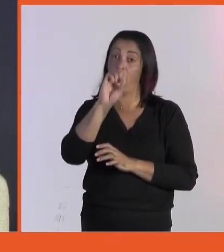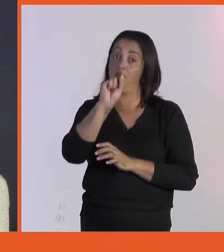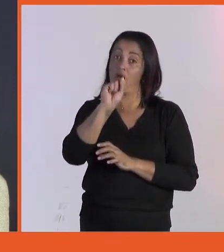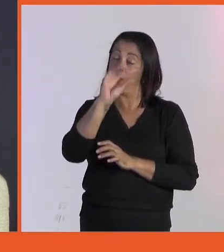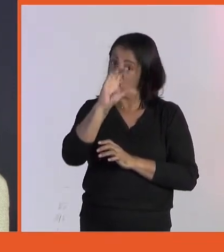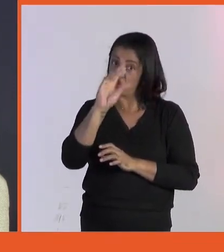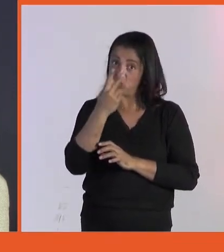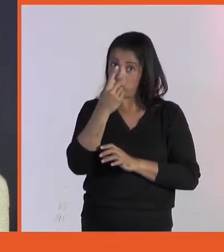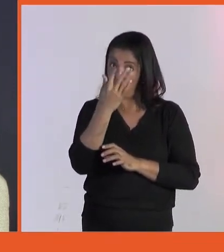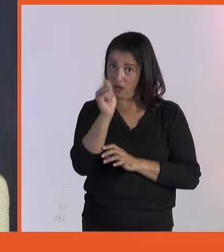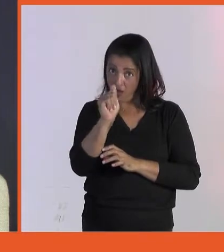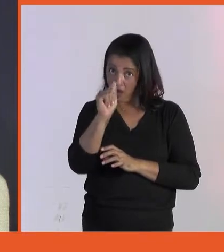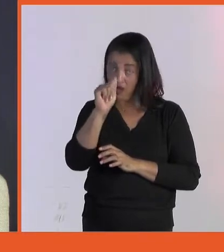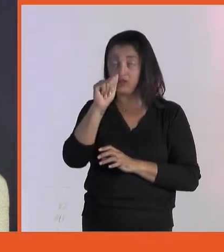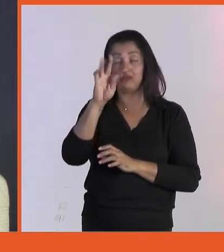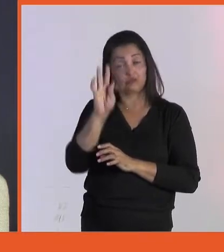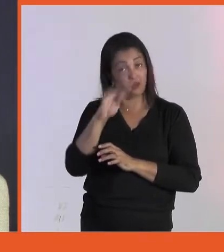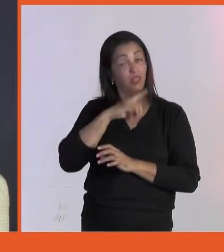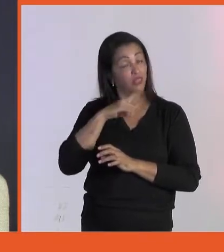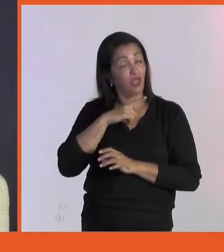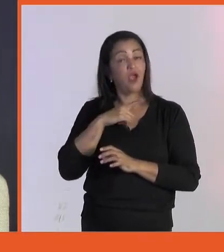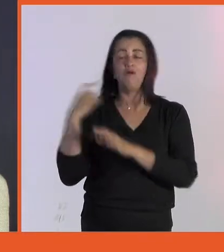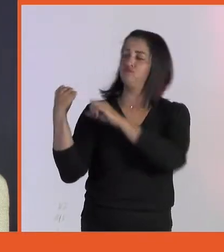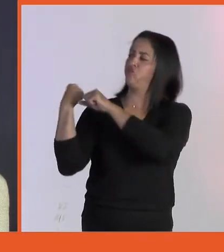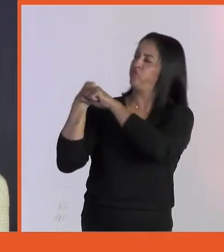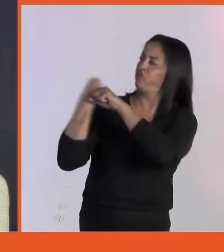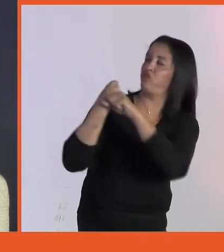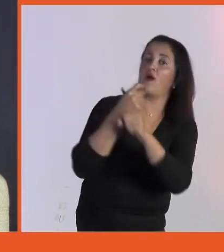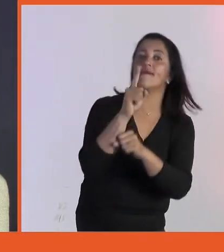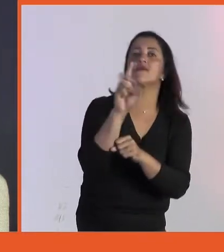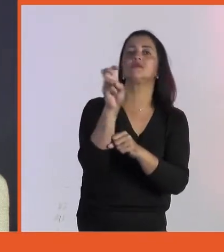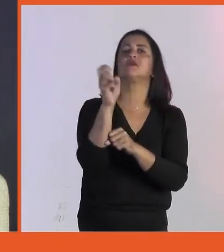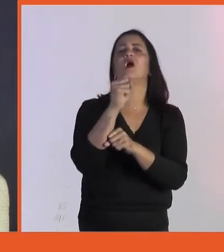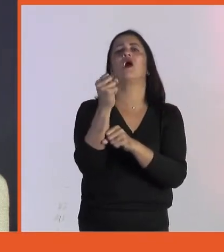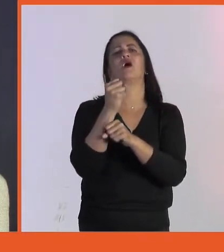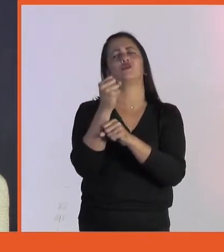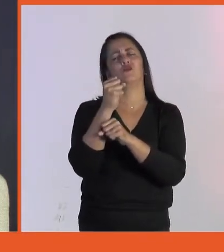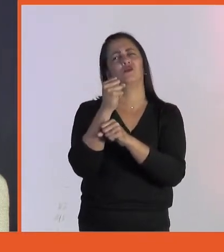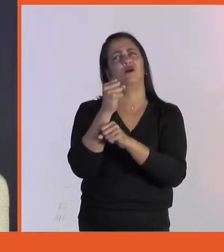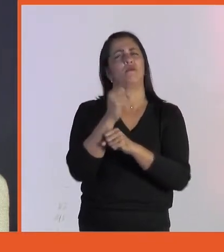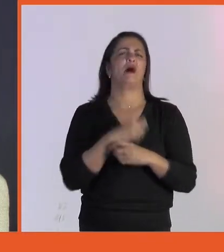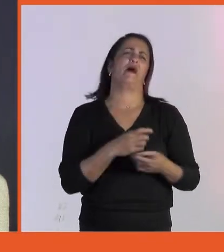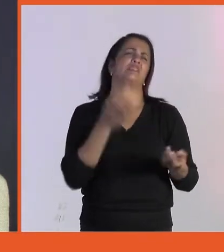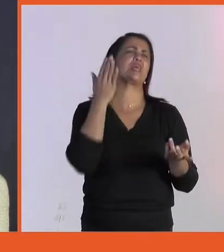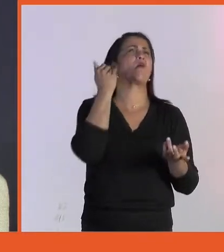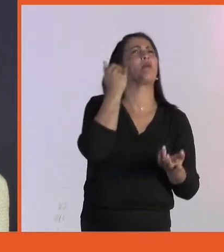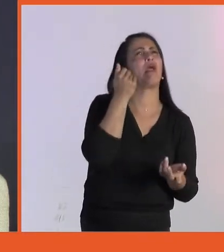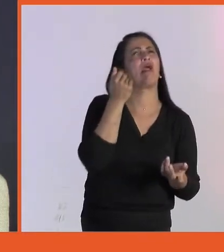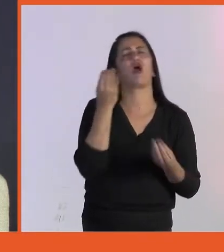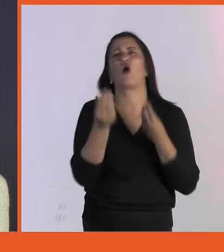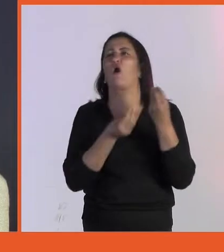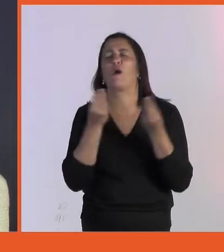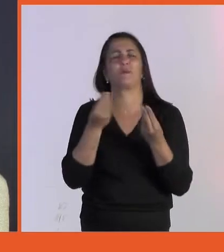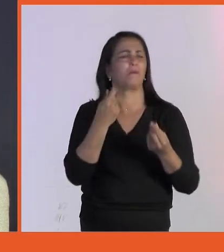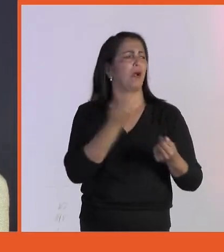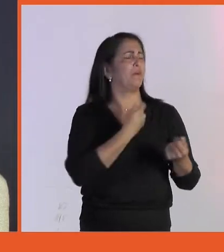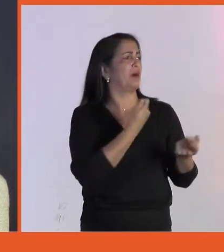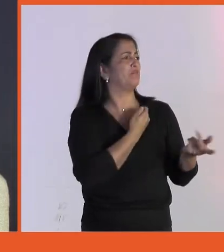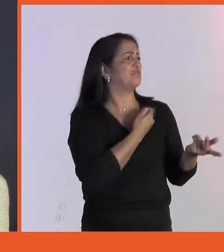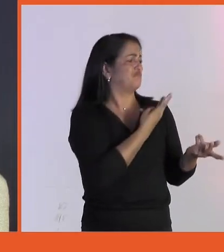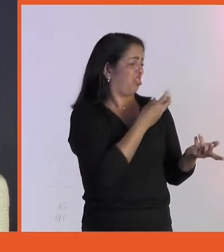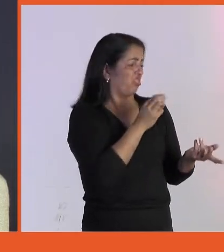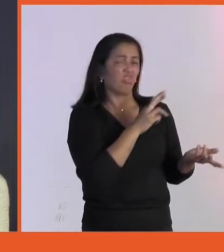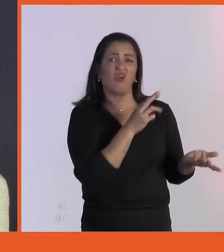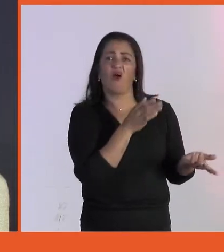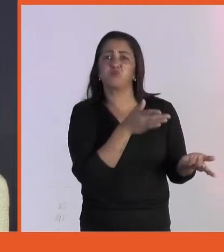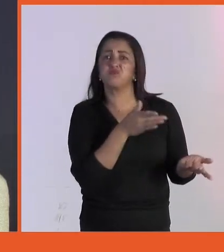continuam ouvindo o Nerdcast. Para saber o último lançamento da Marvel? Não, isso aí tem 300 canais que fazem. Mas eles querem saber o que o